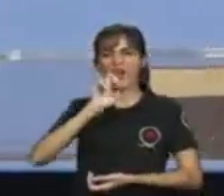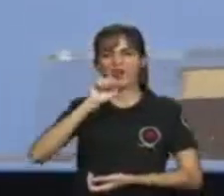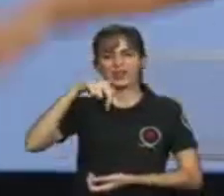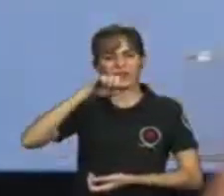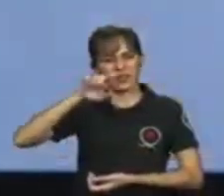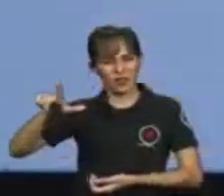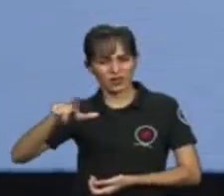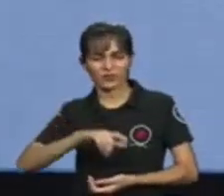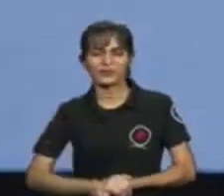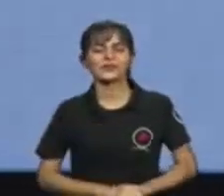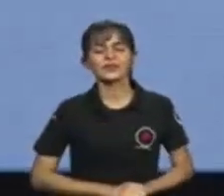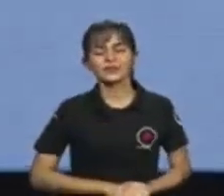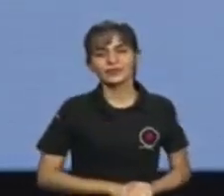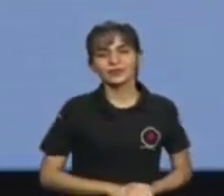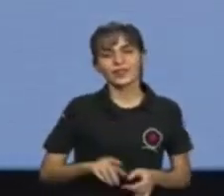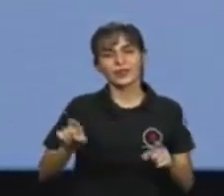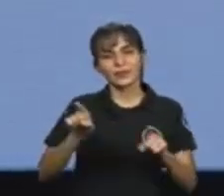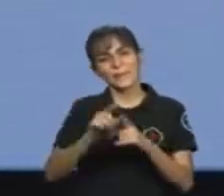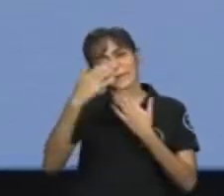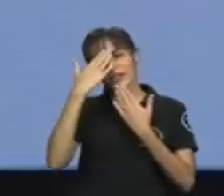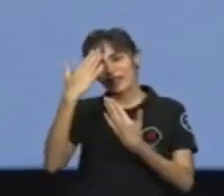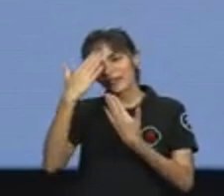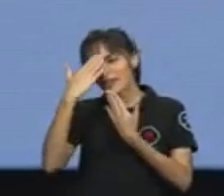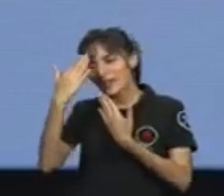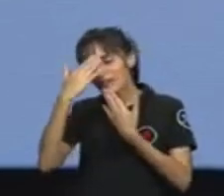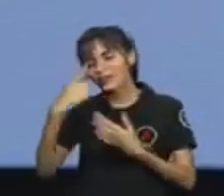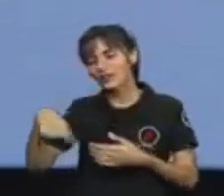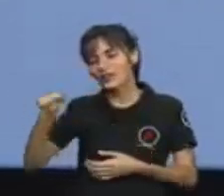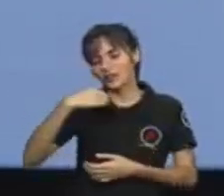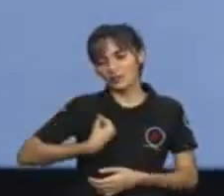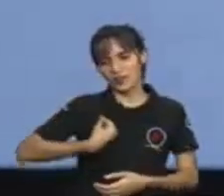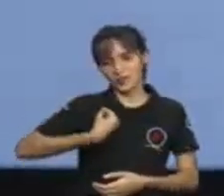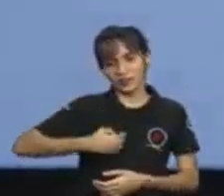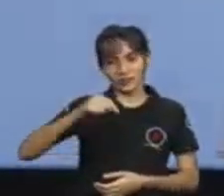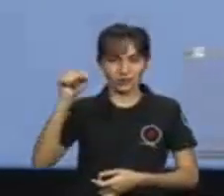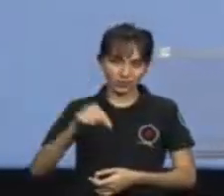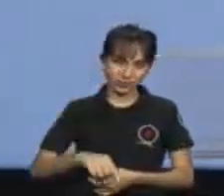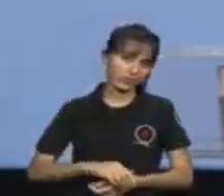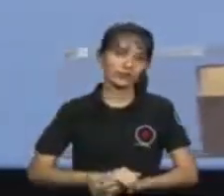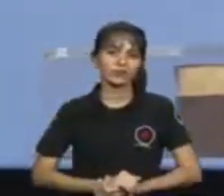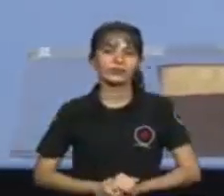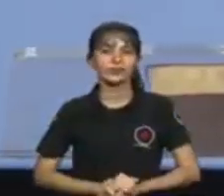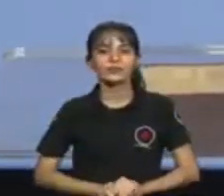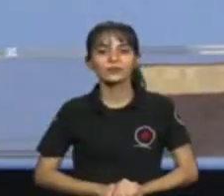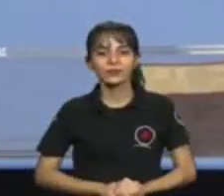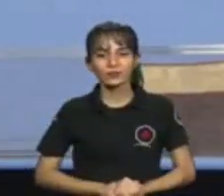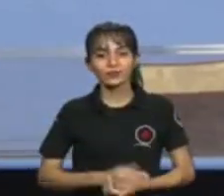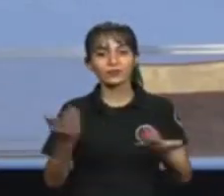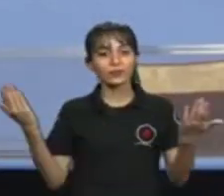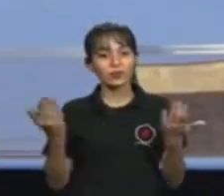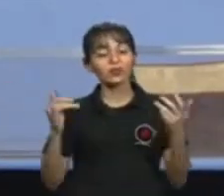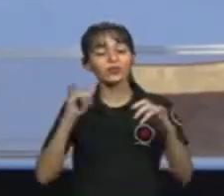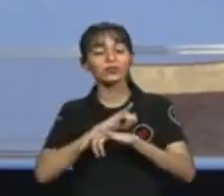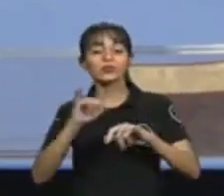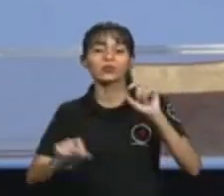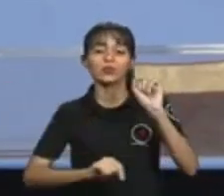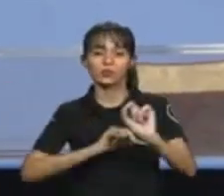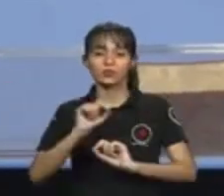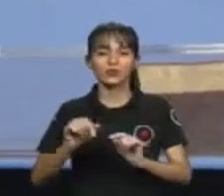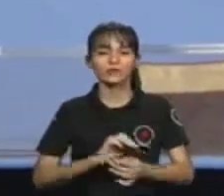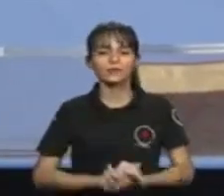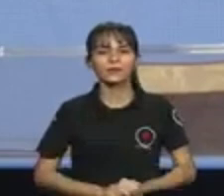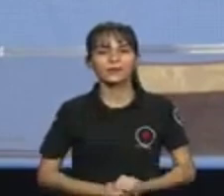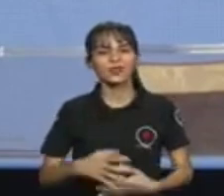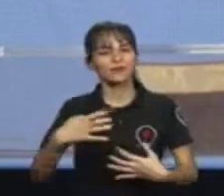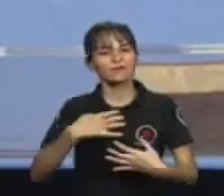tem a Meire, obrigada por vocês estarem aqui presentes. E hoje, dizer que é